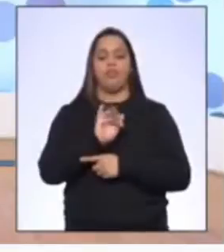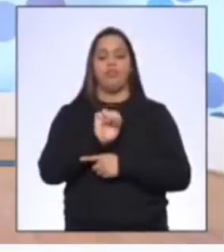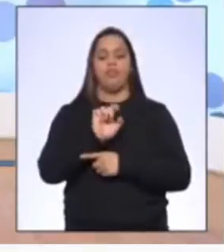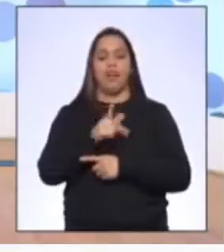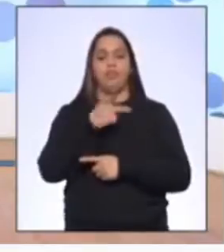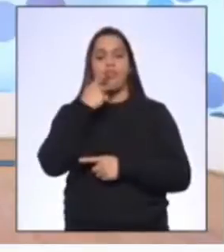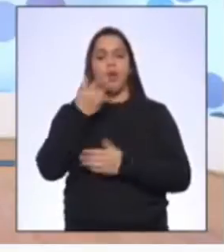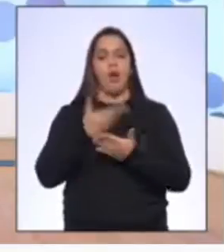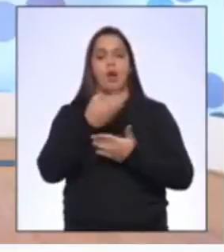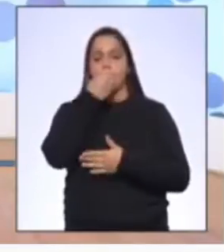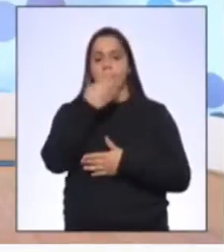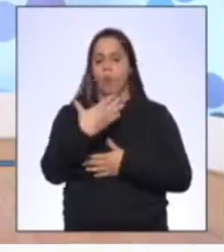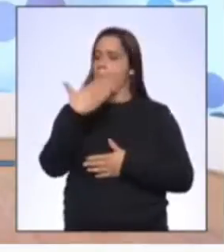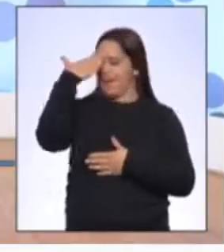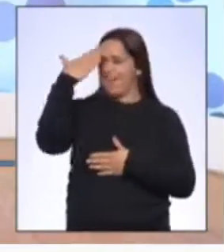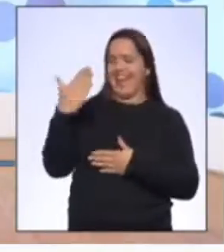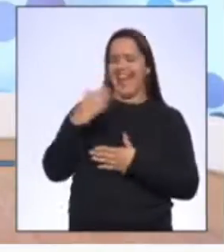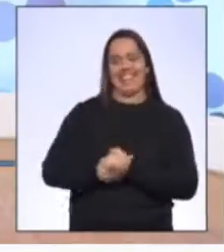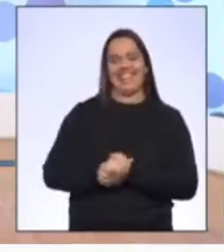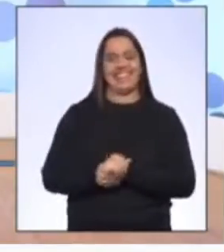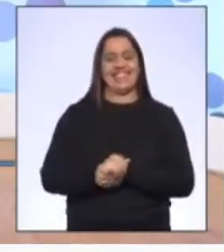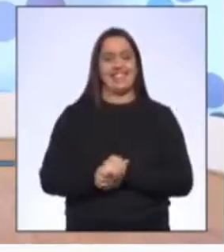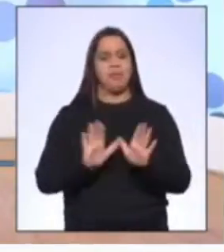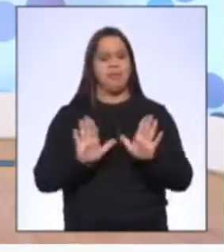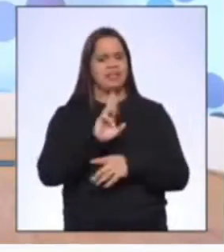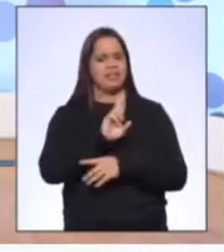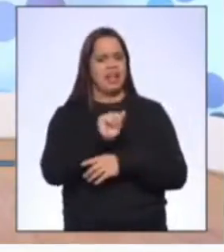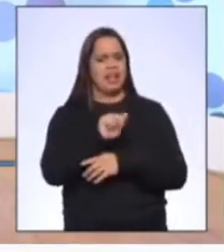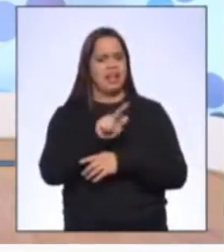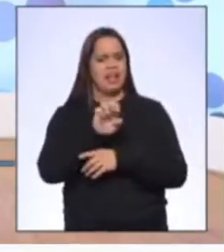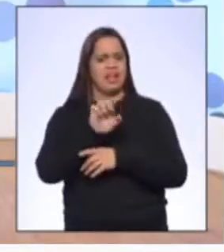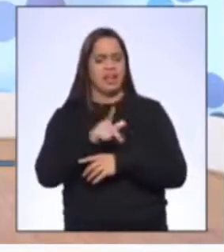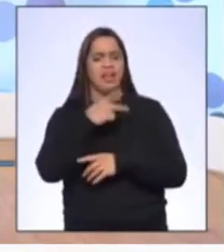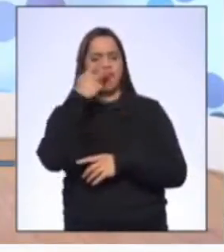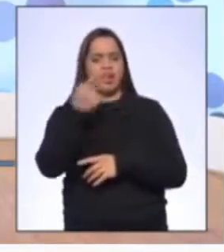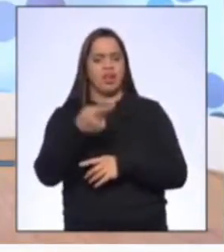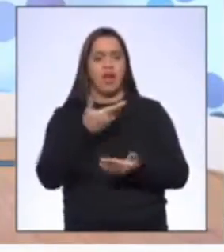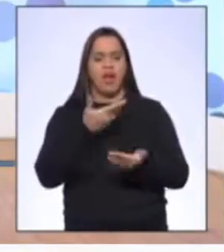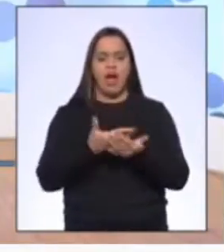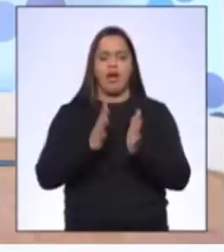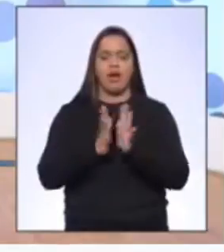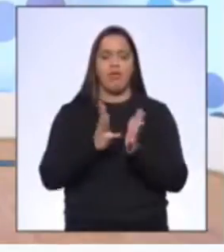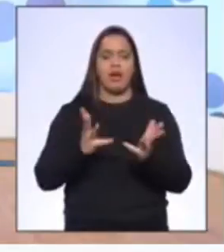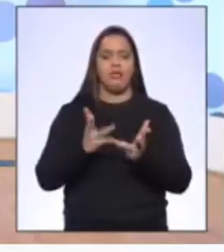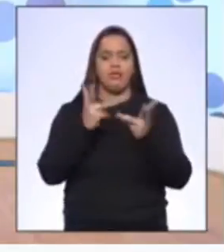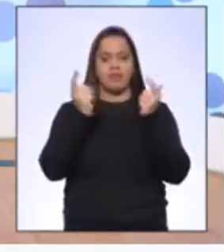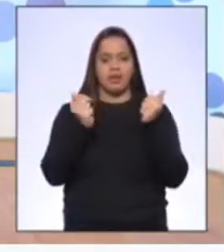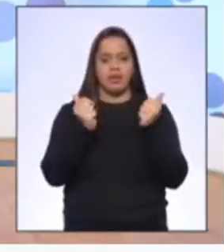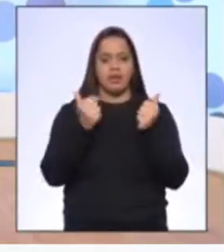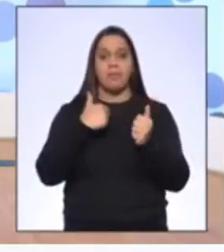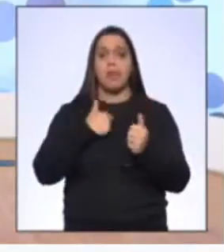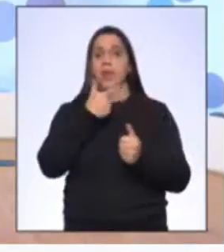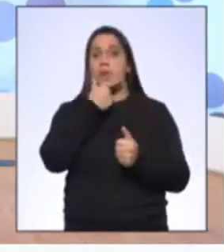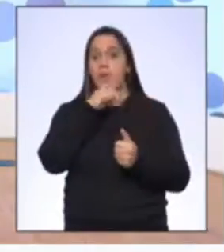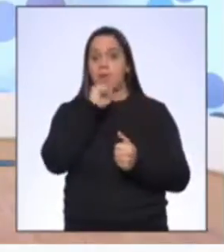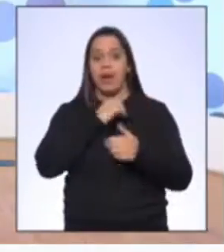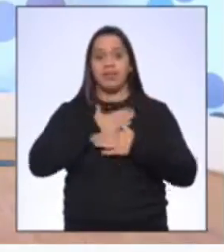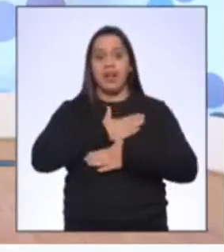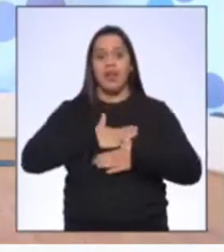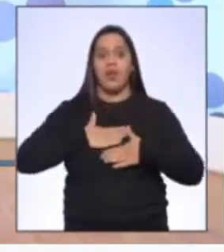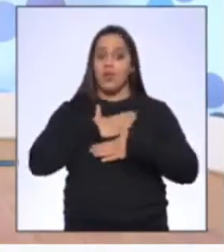falou aula muito boa anda obrigada rafael mas aqui ela colocou assim ó aula maravilhosa meu pai está gostando muito